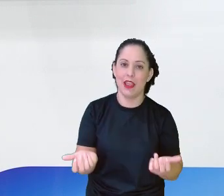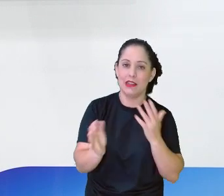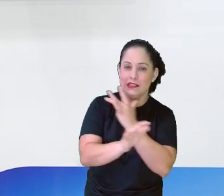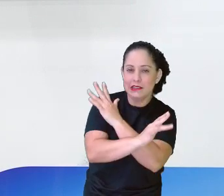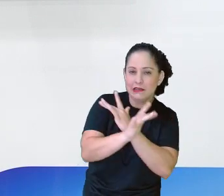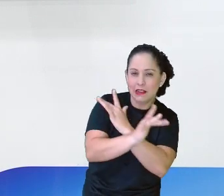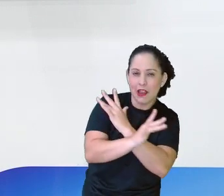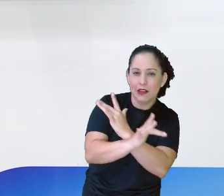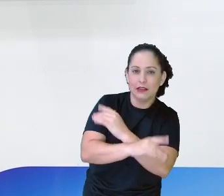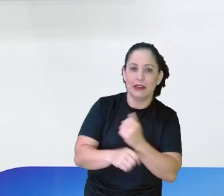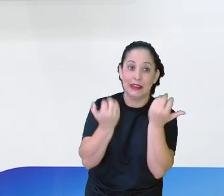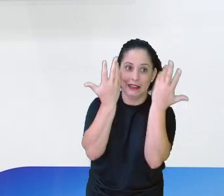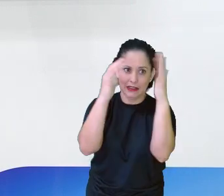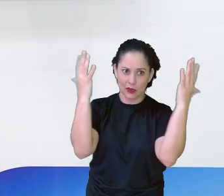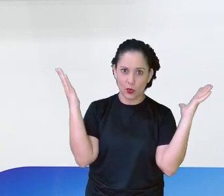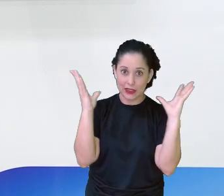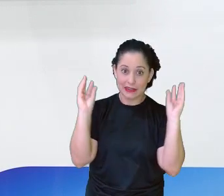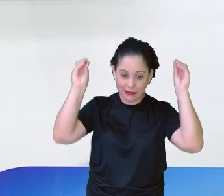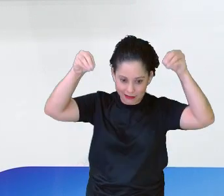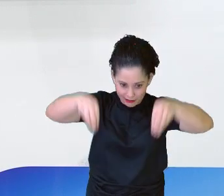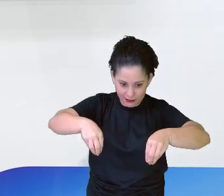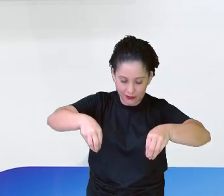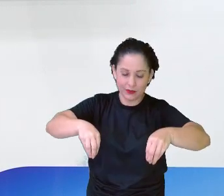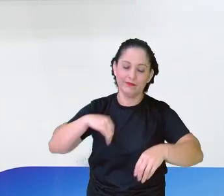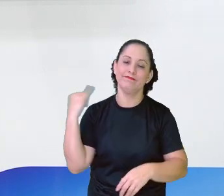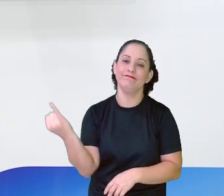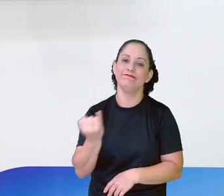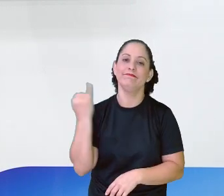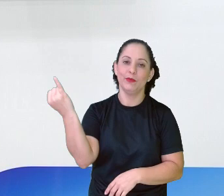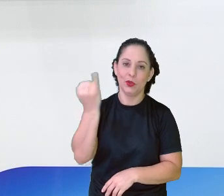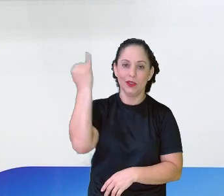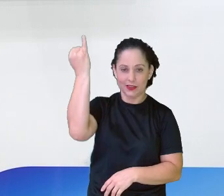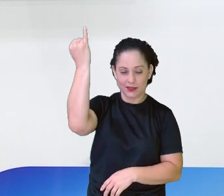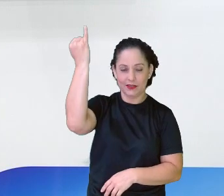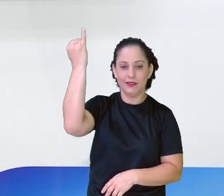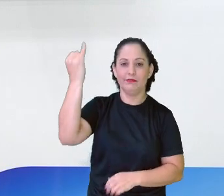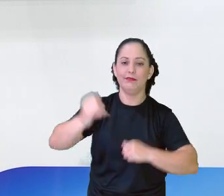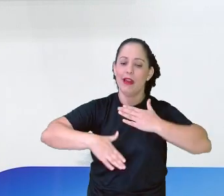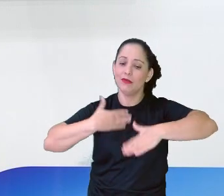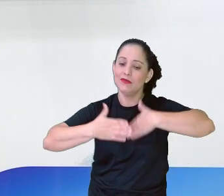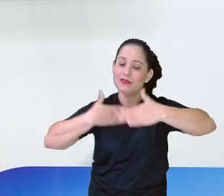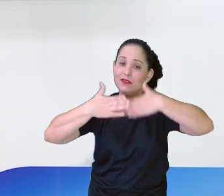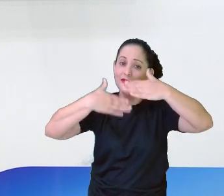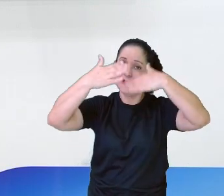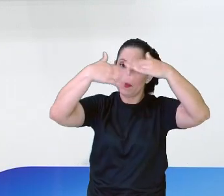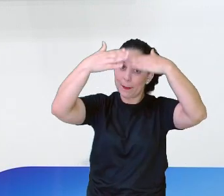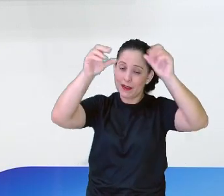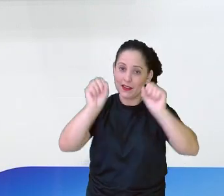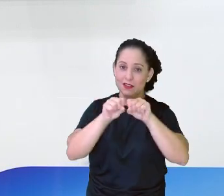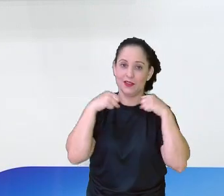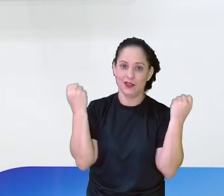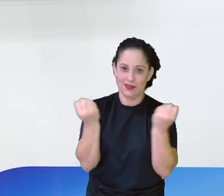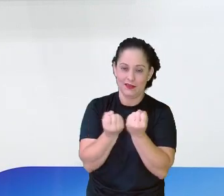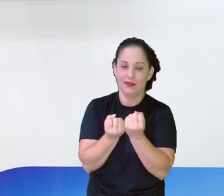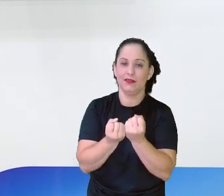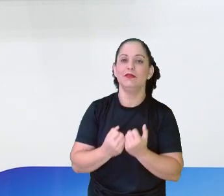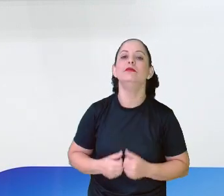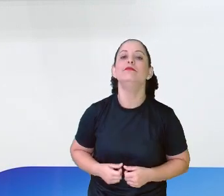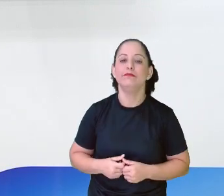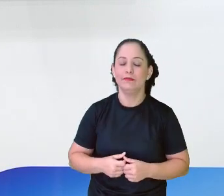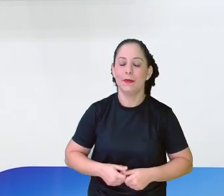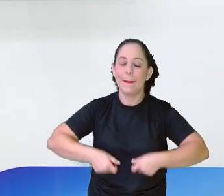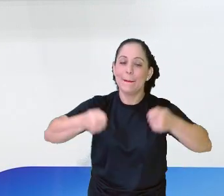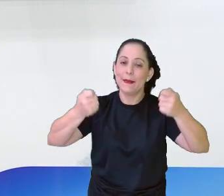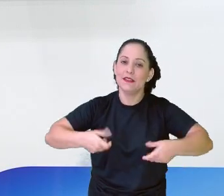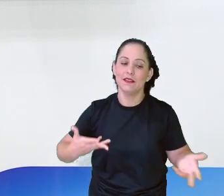que a natureza nos traz é importante nesse desenvolvimento também da nossa sociedade. Tem que estar